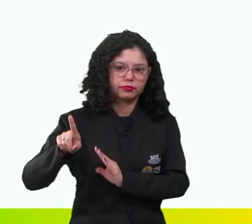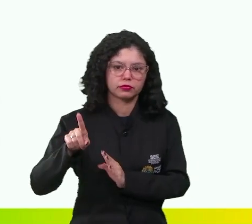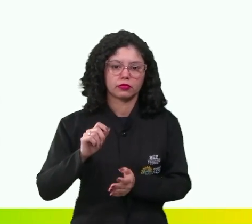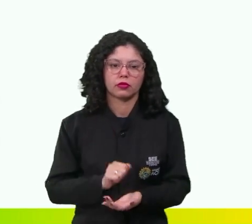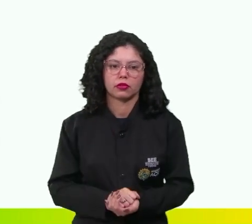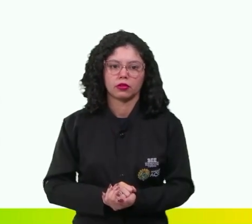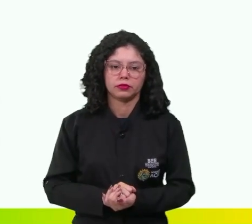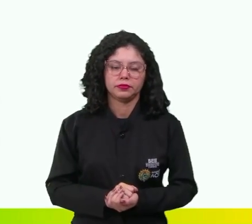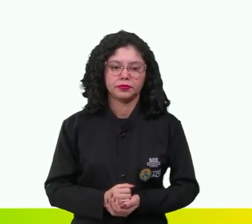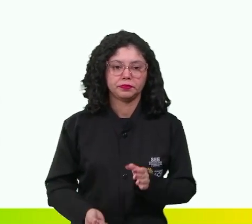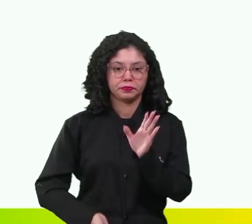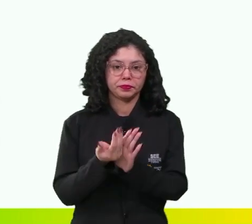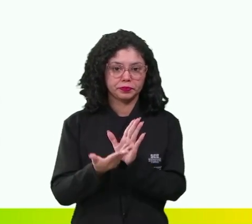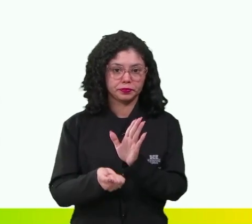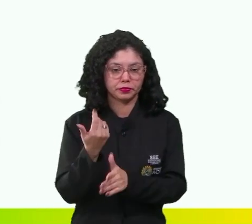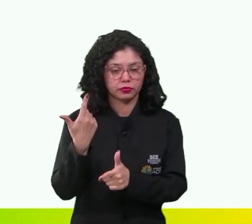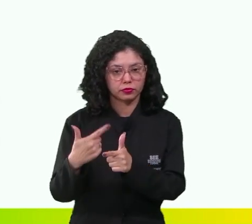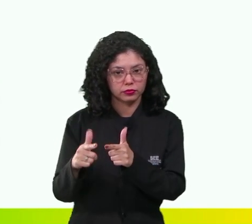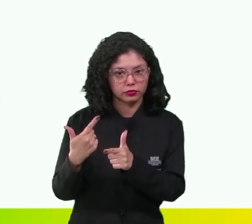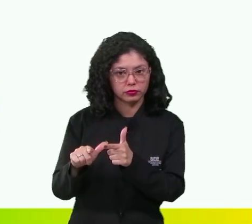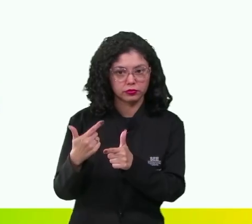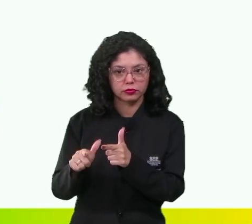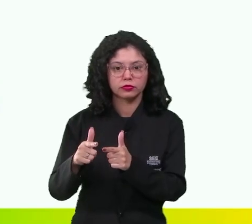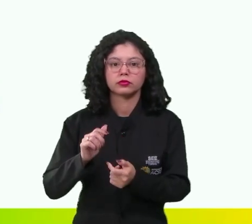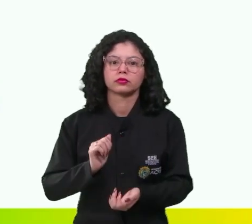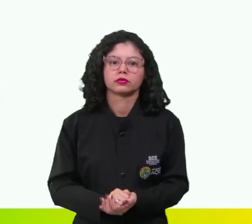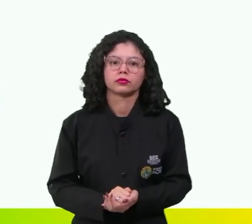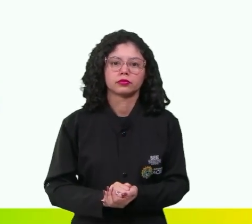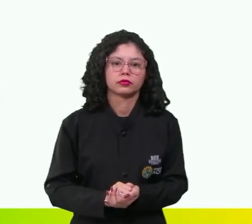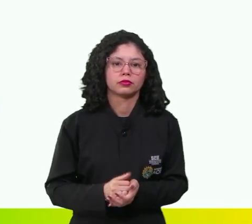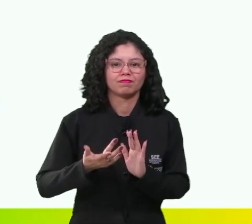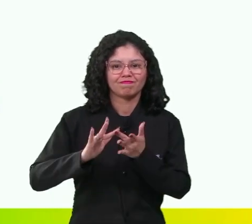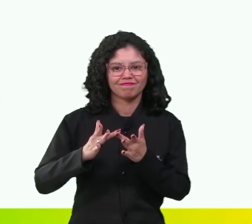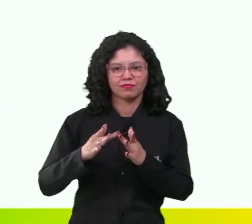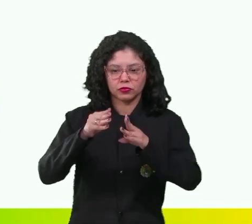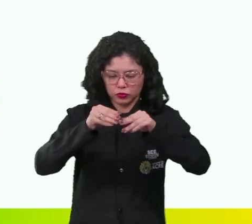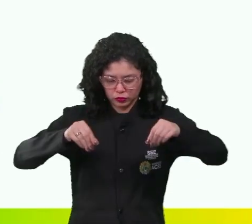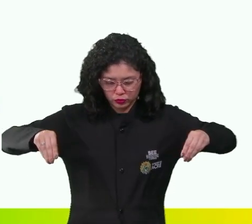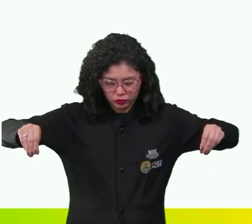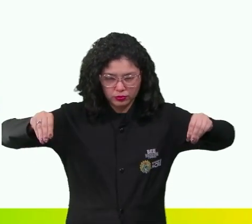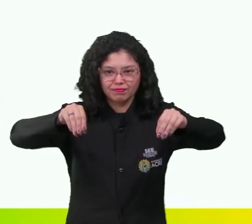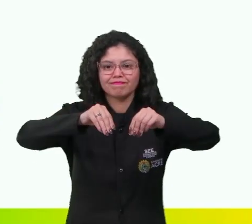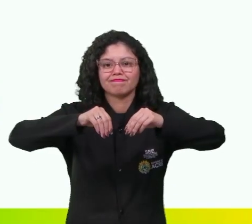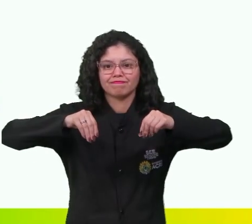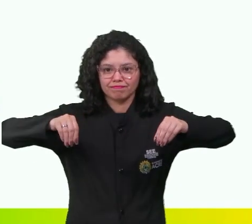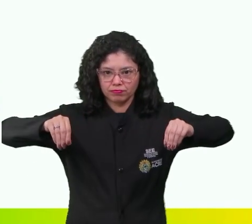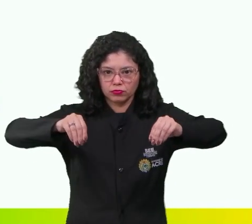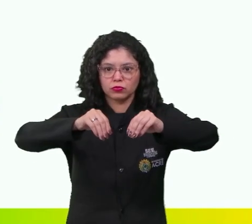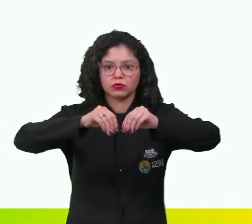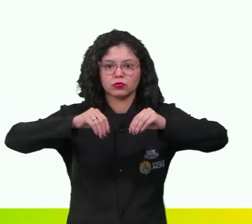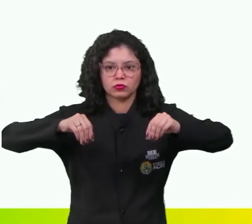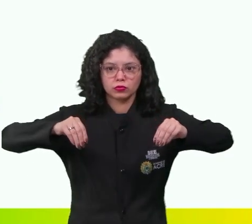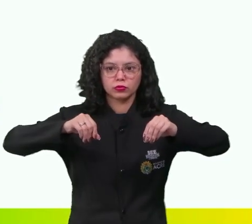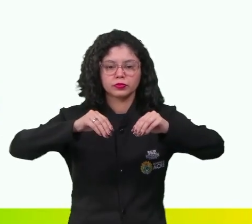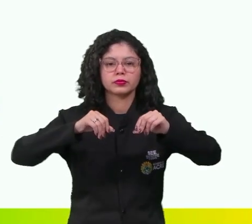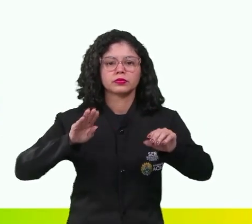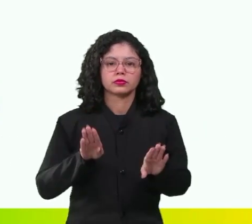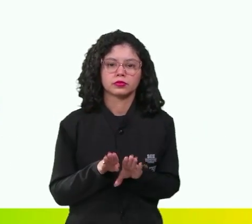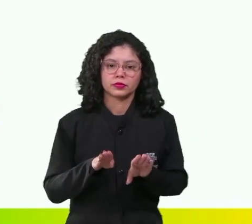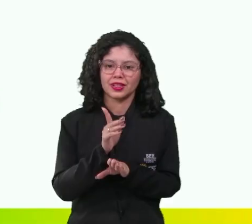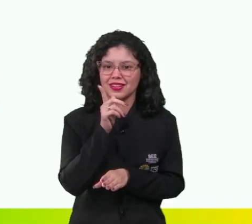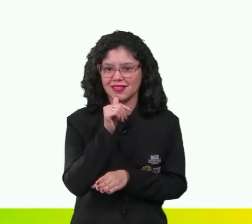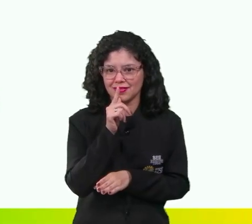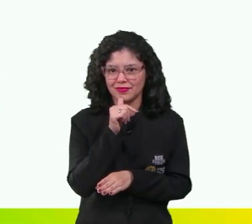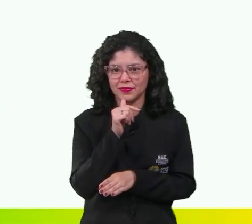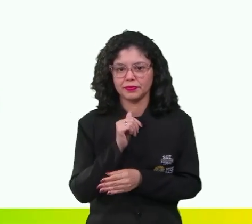recursos não renováveis geraram problemas como a contaminação do solo e da